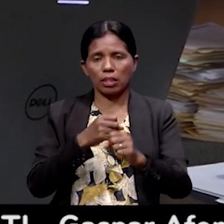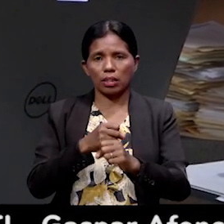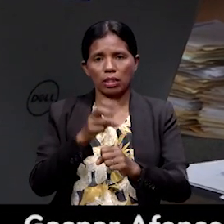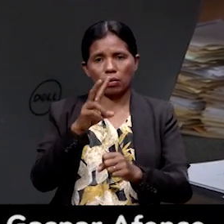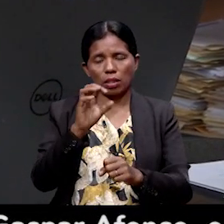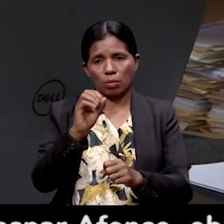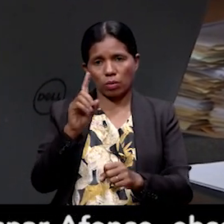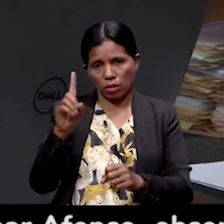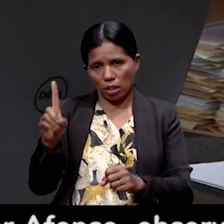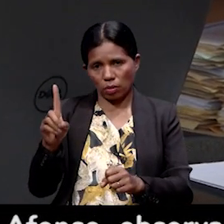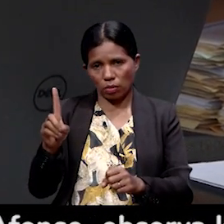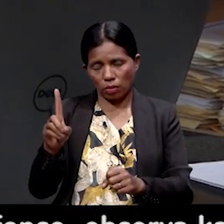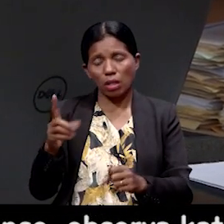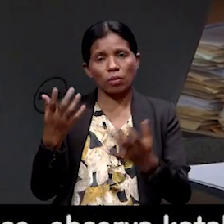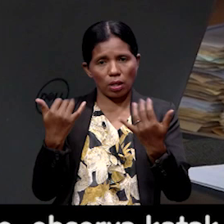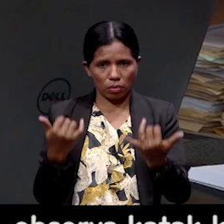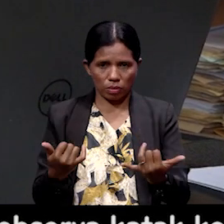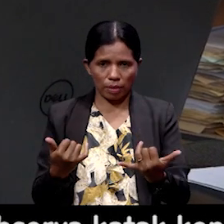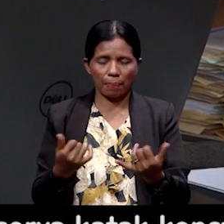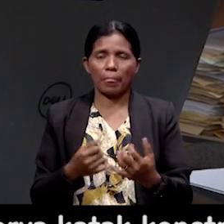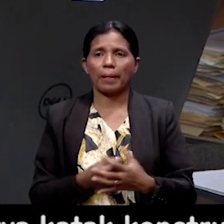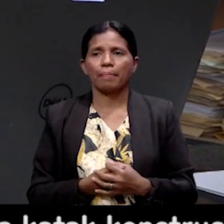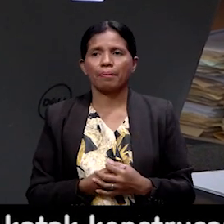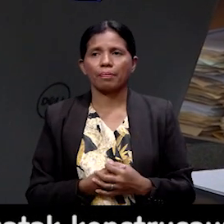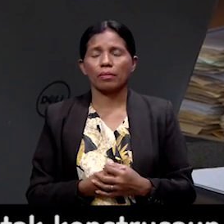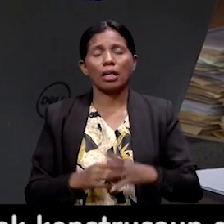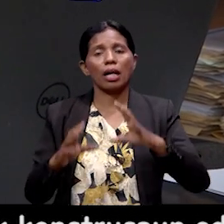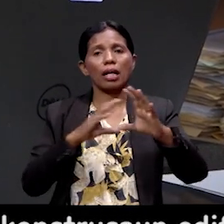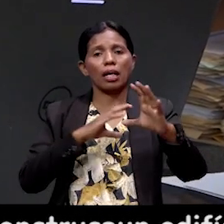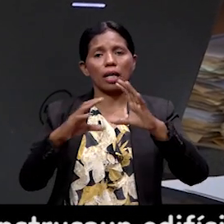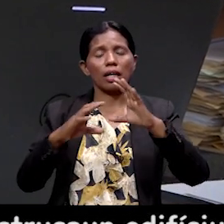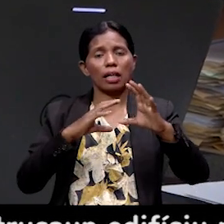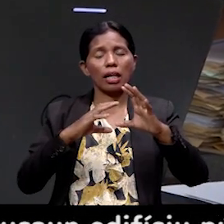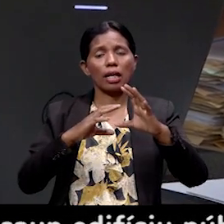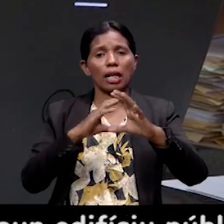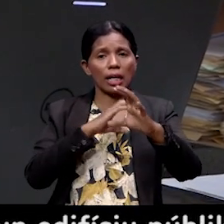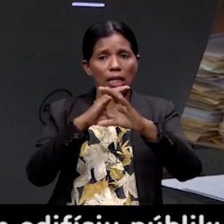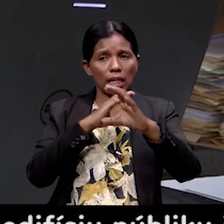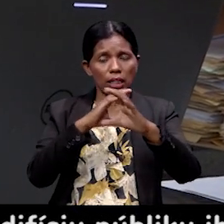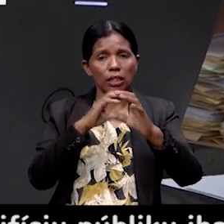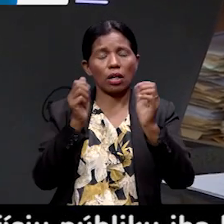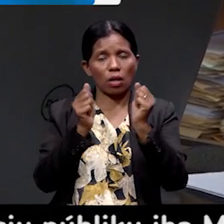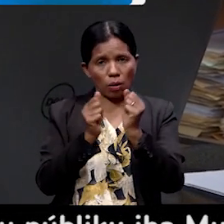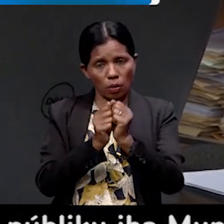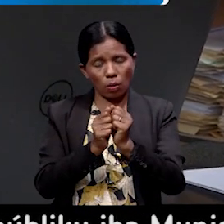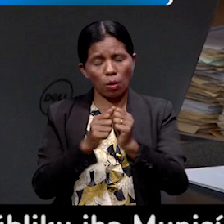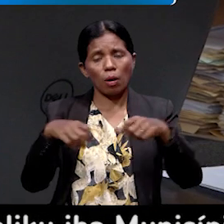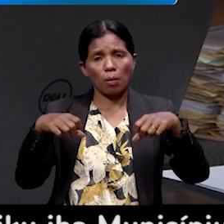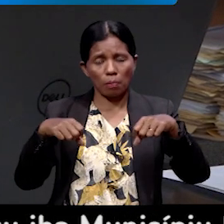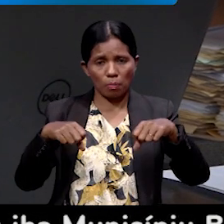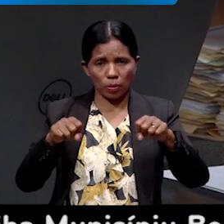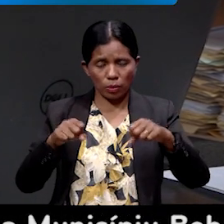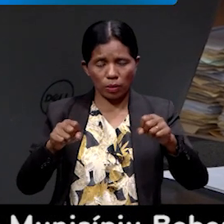uang, ate agora ini, kareta motor ini bema ka resistu iha Dirasau Nasional de Transportes,